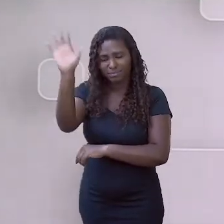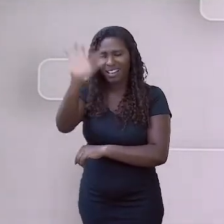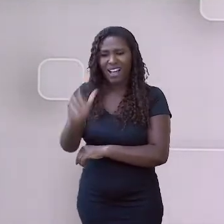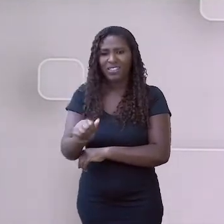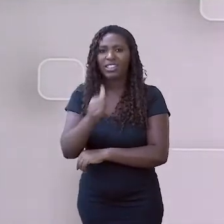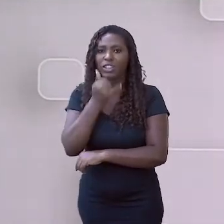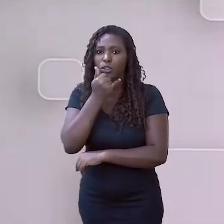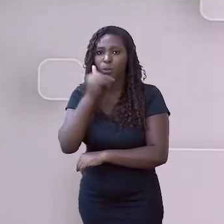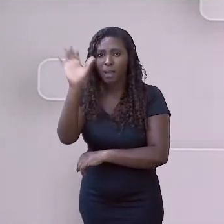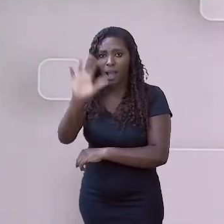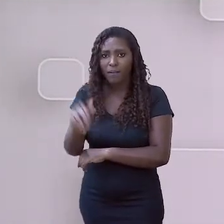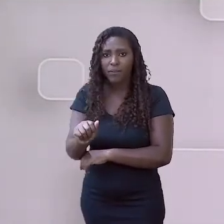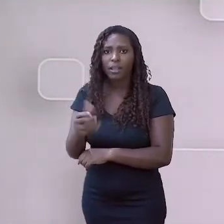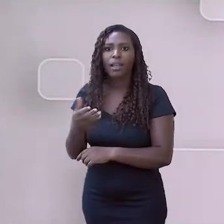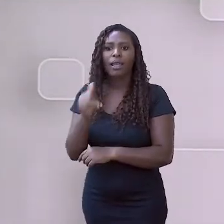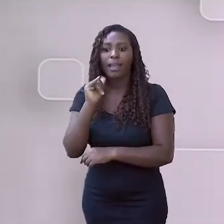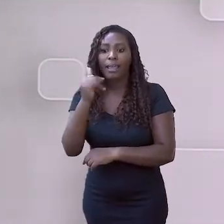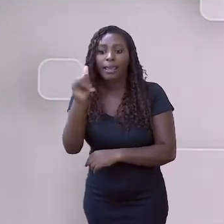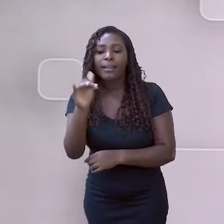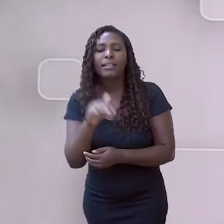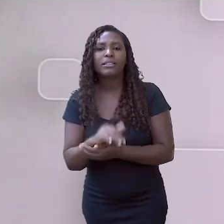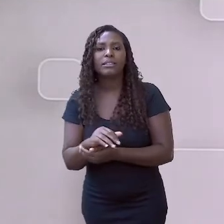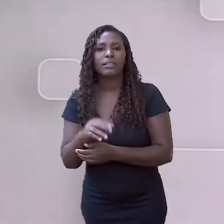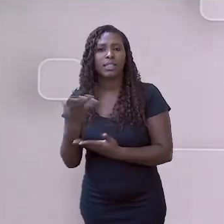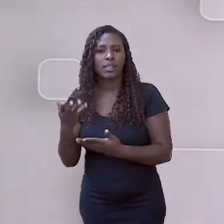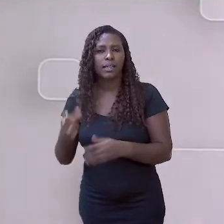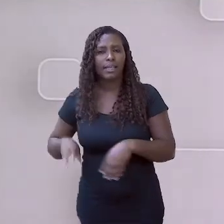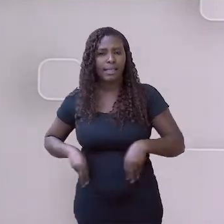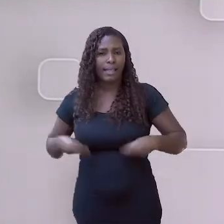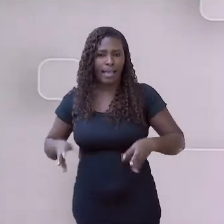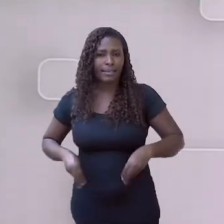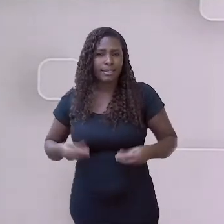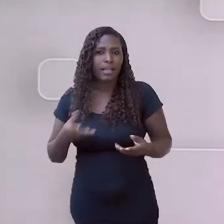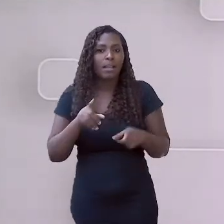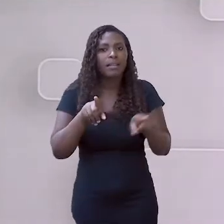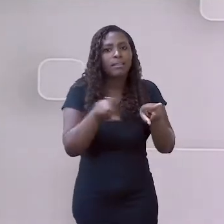seu dispor e uma condição econômica melhor.